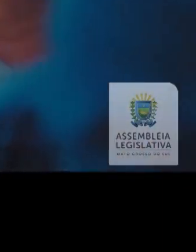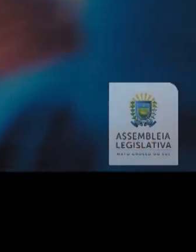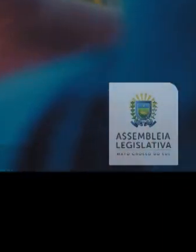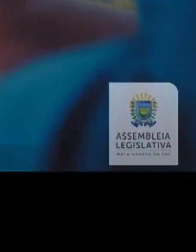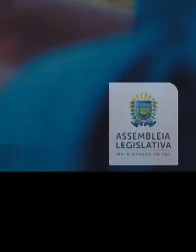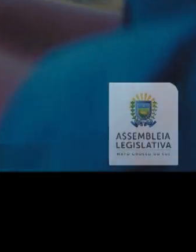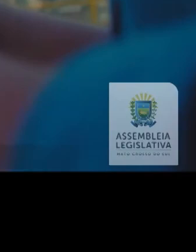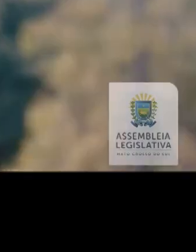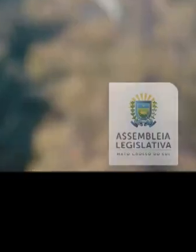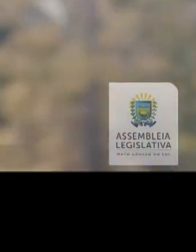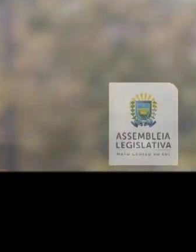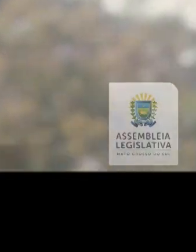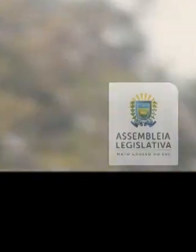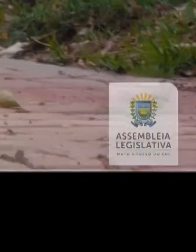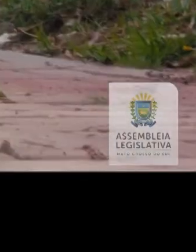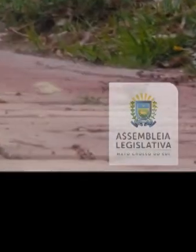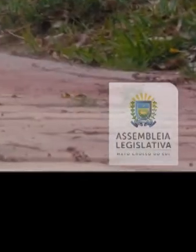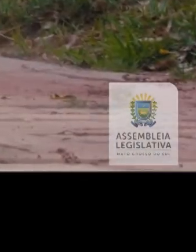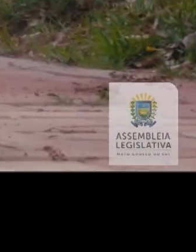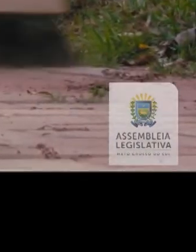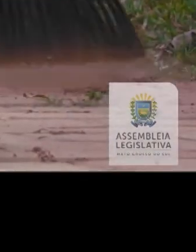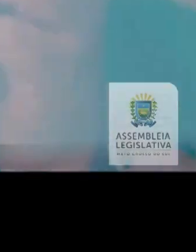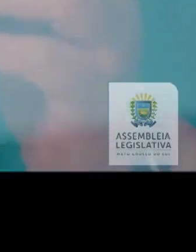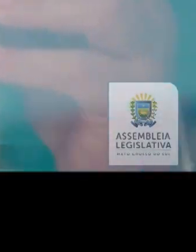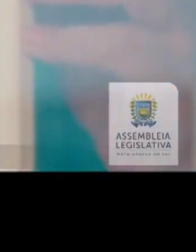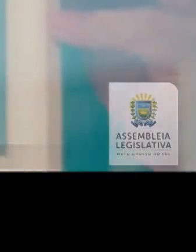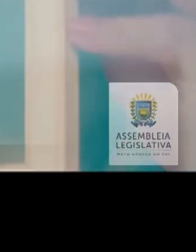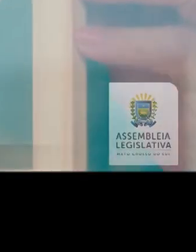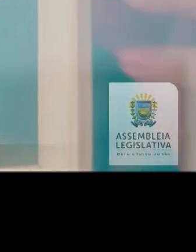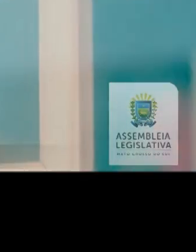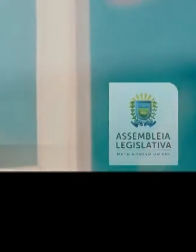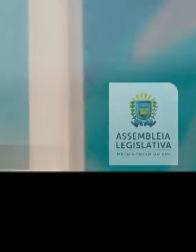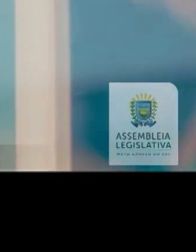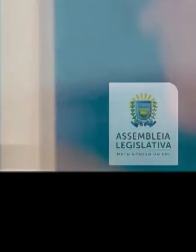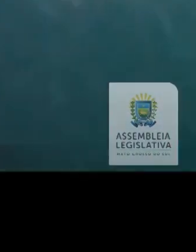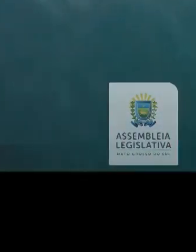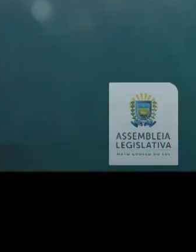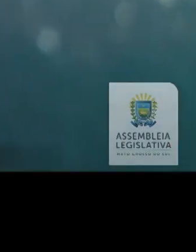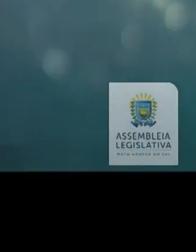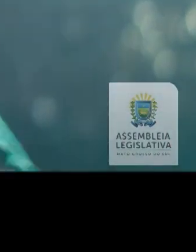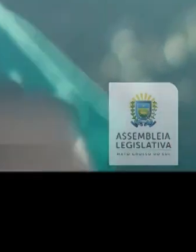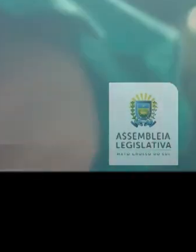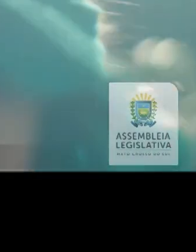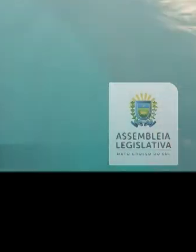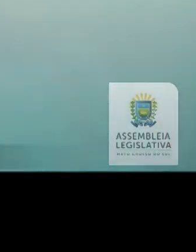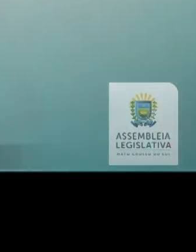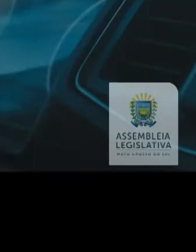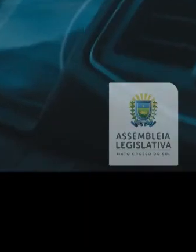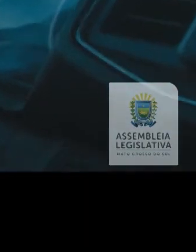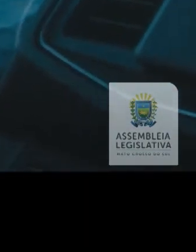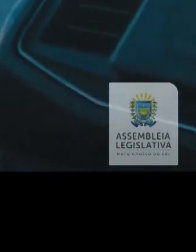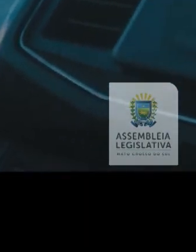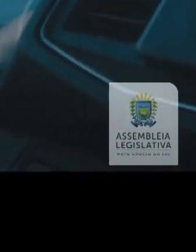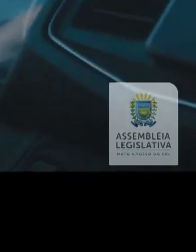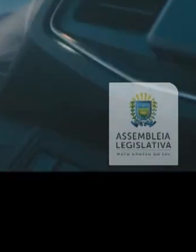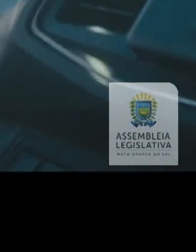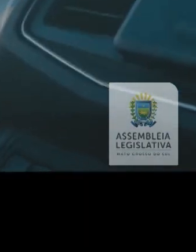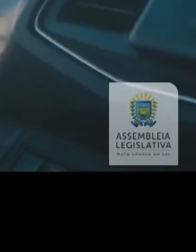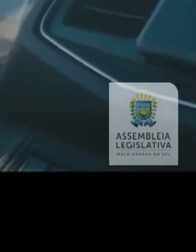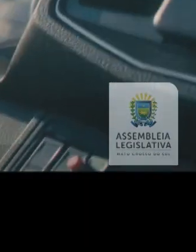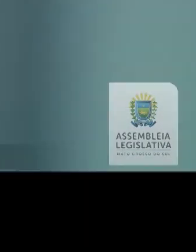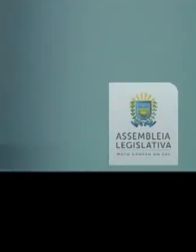que produzem, que mantêm as cidades limpas e o comércio de pé, que movimentam a vida em direção a